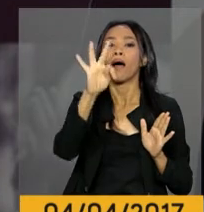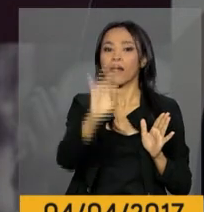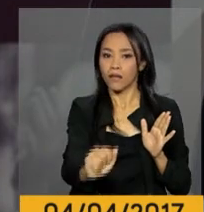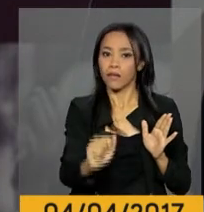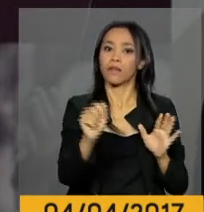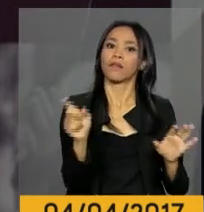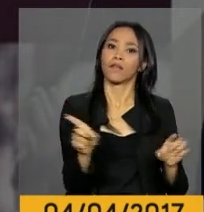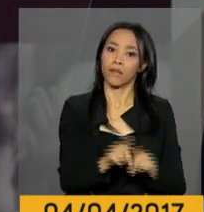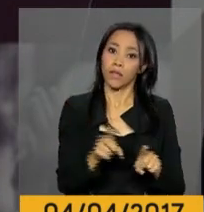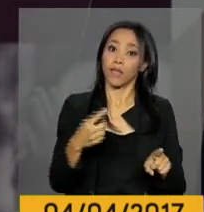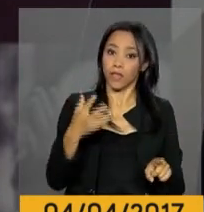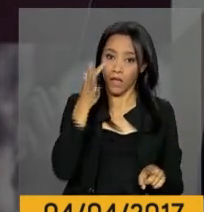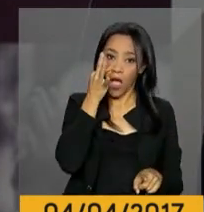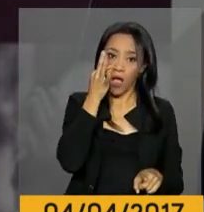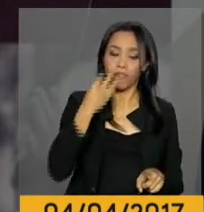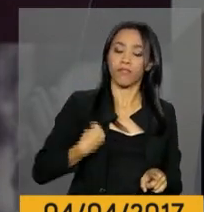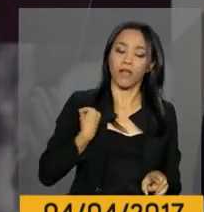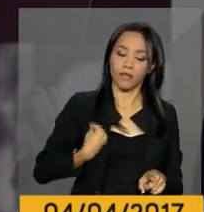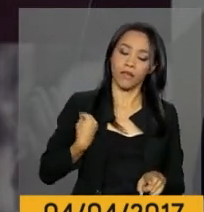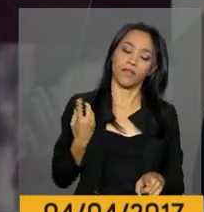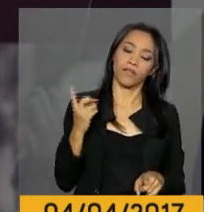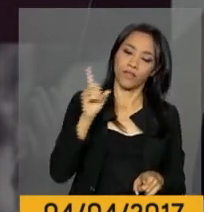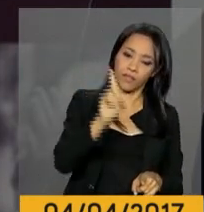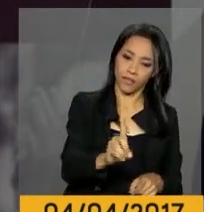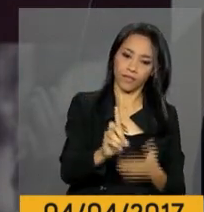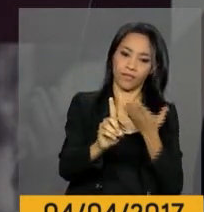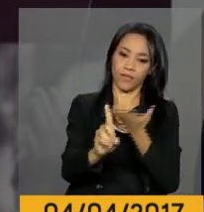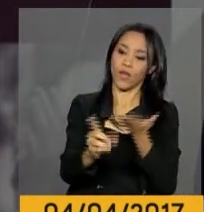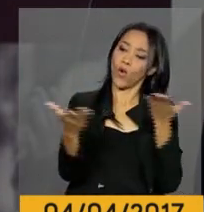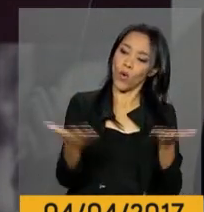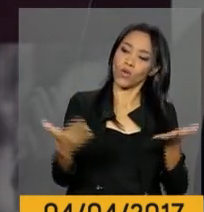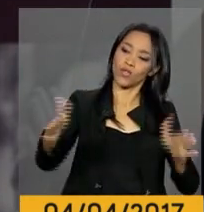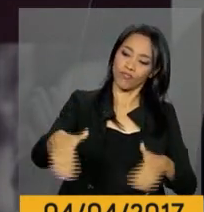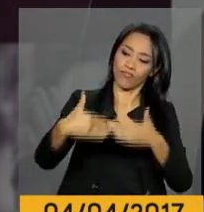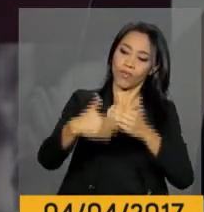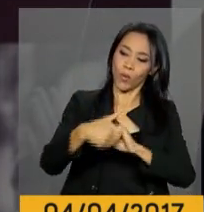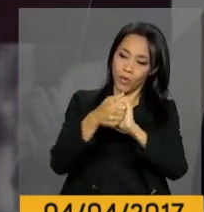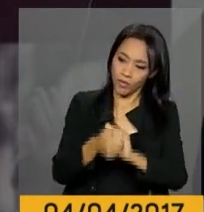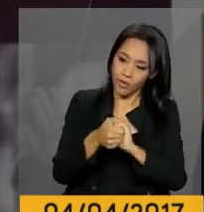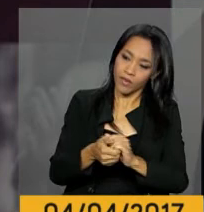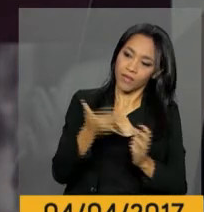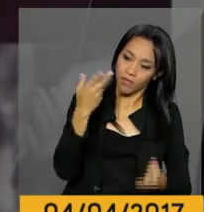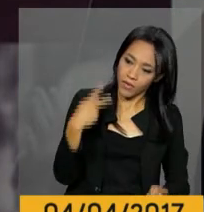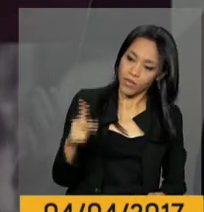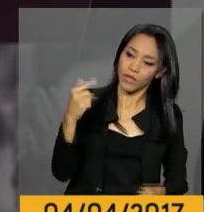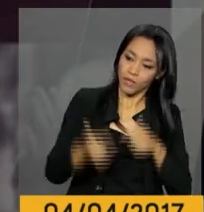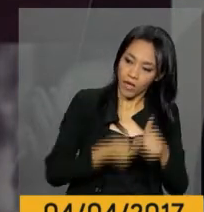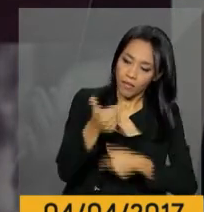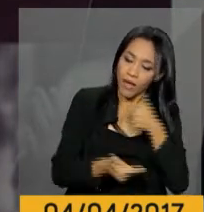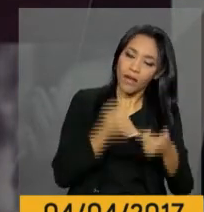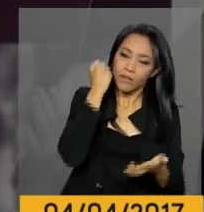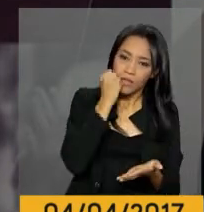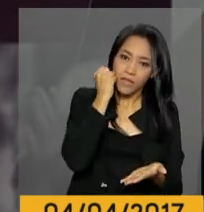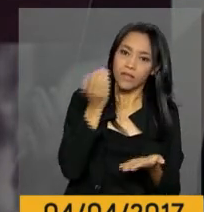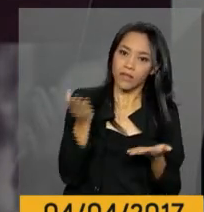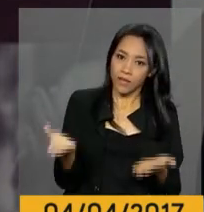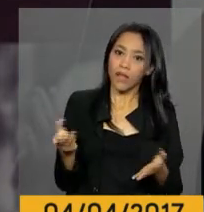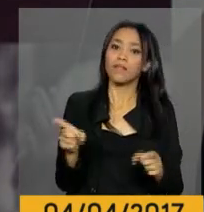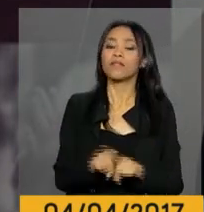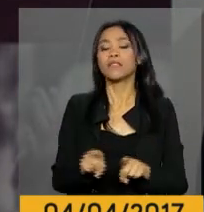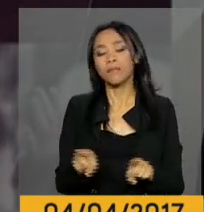aqui está presente e a quem cumprimento pelo belíssimo trabalho que foi feito no Senado e na